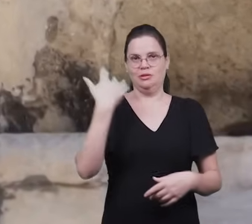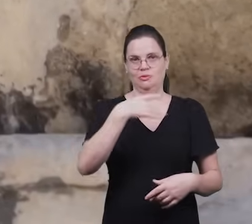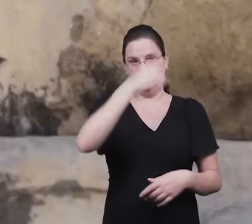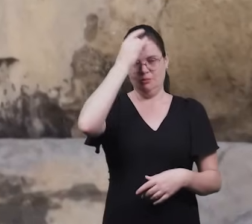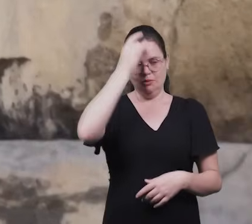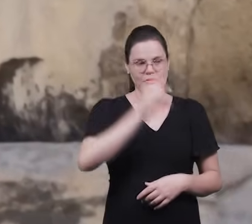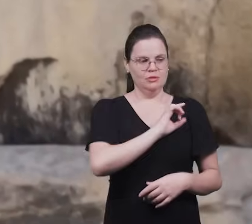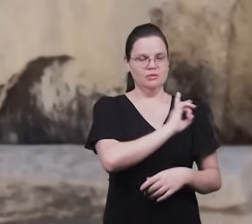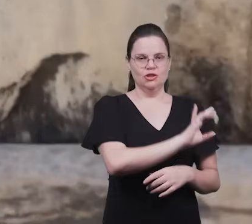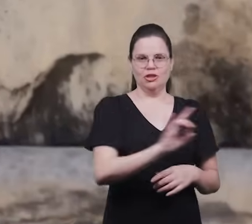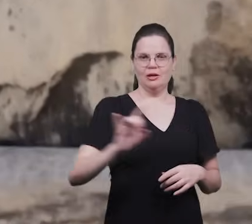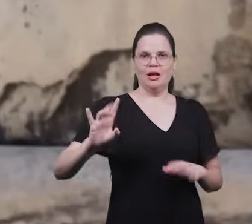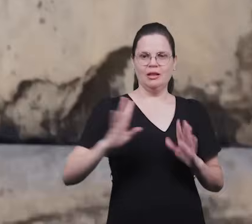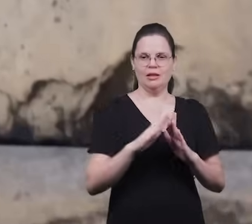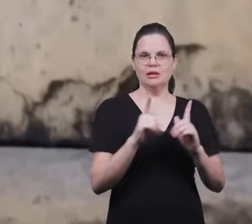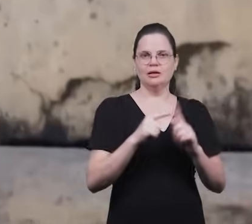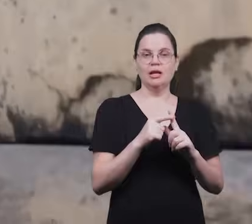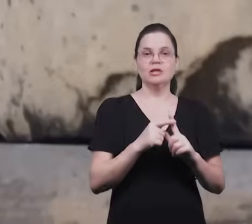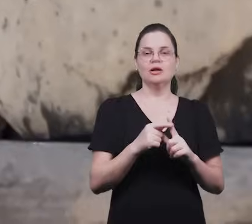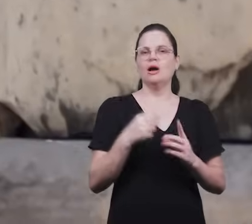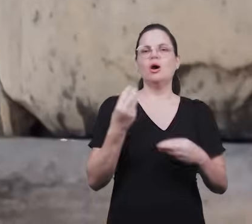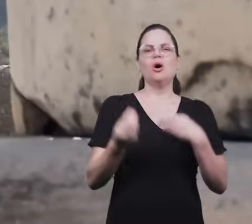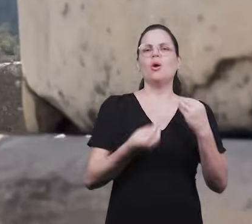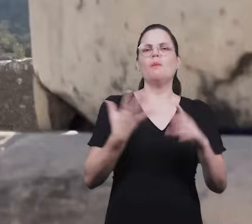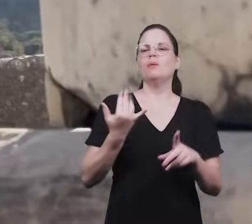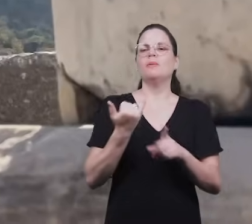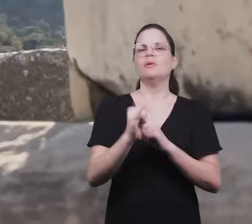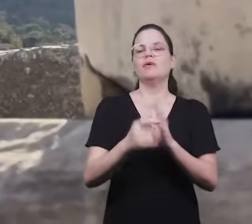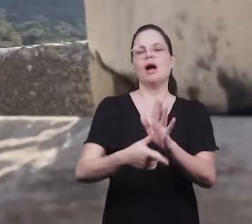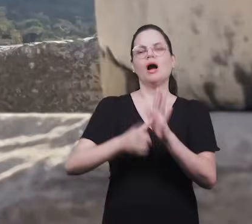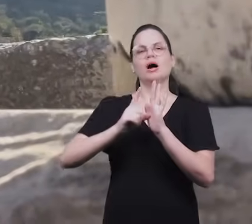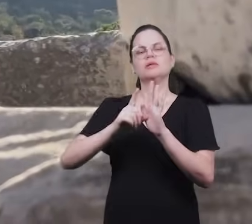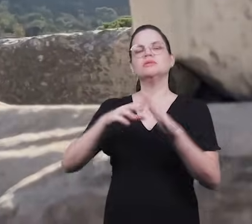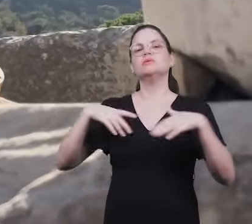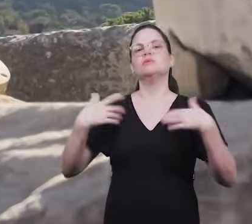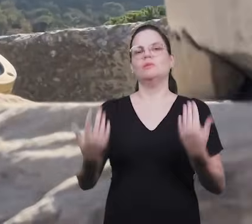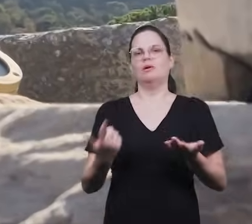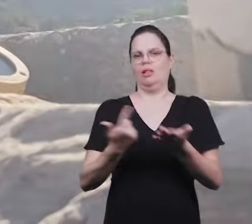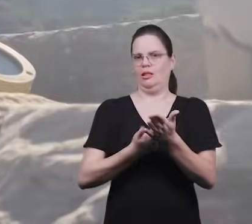existência da igreja, elas foram profetizadas pelo profeta Isaías no capítulo 11